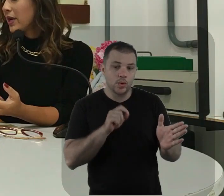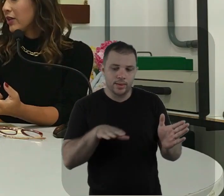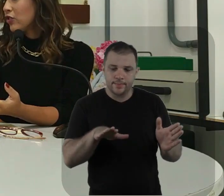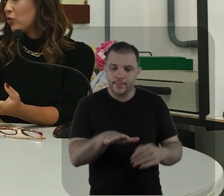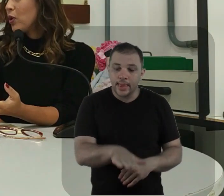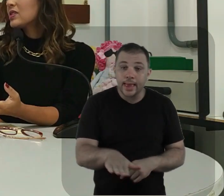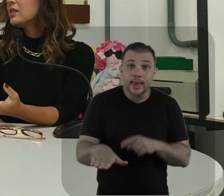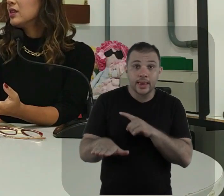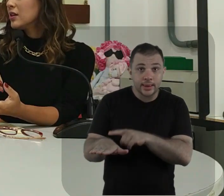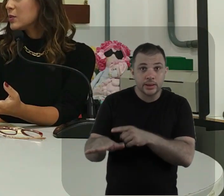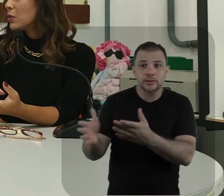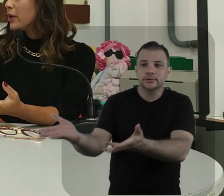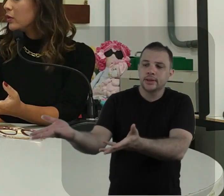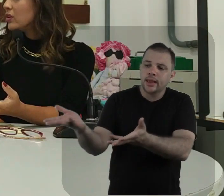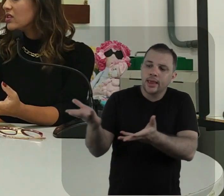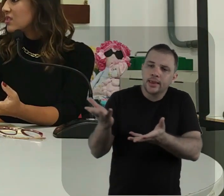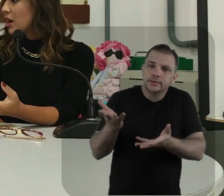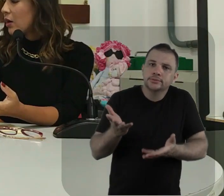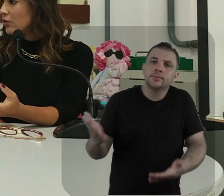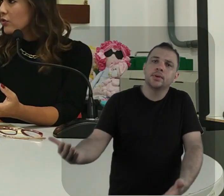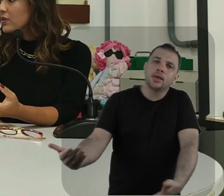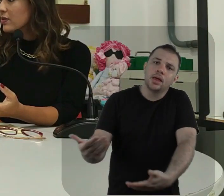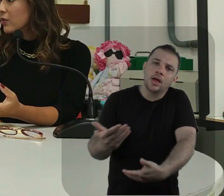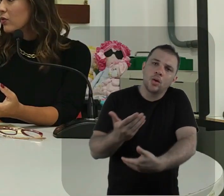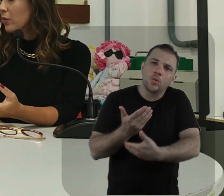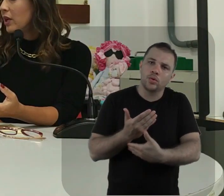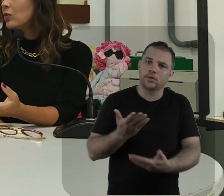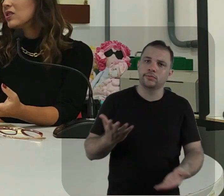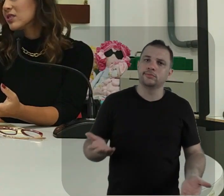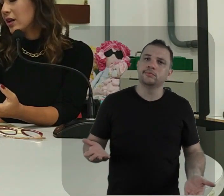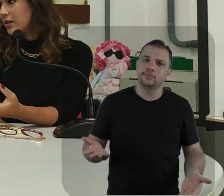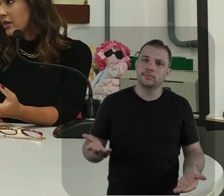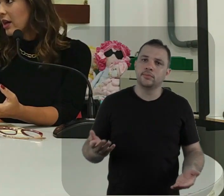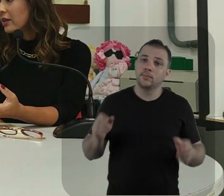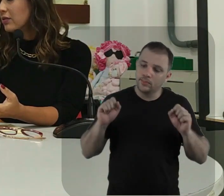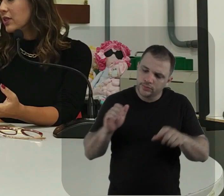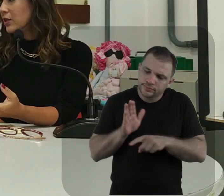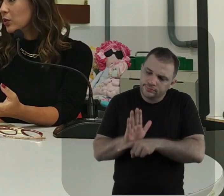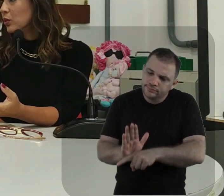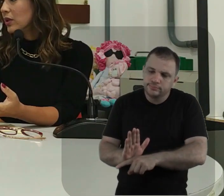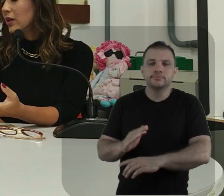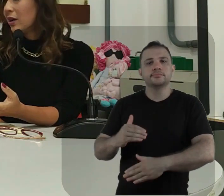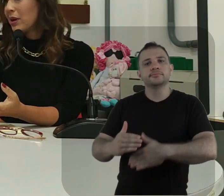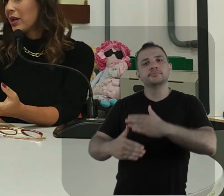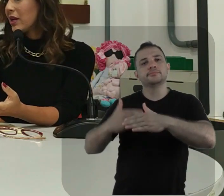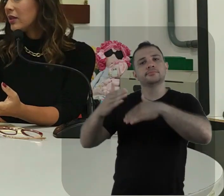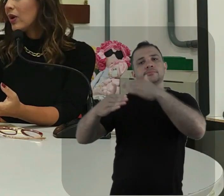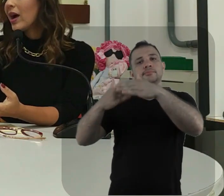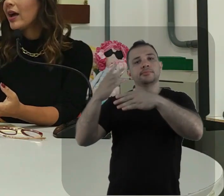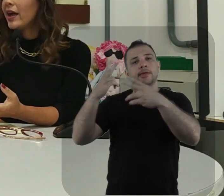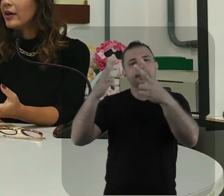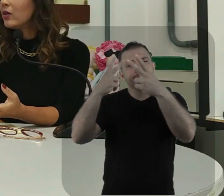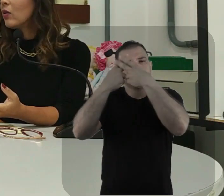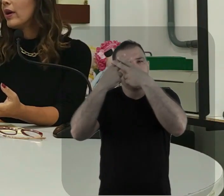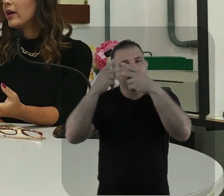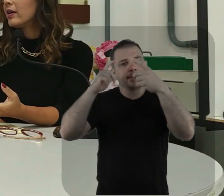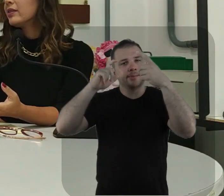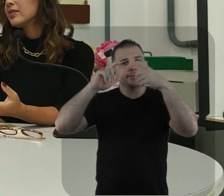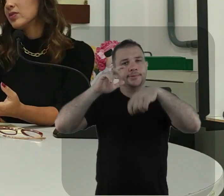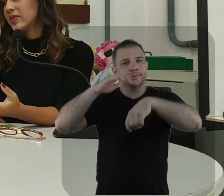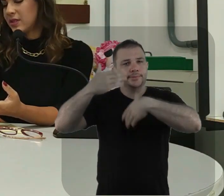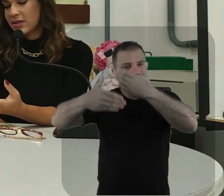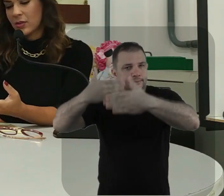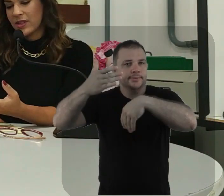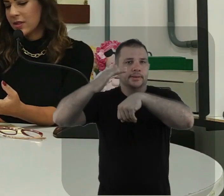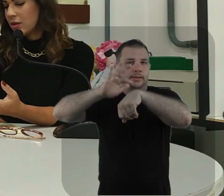criança para que a gente possa, nesse momento inicial de desenvolvimento, antes dela entrar na vida adulta, para que ela não carregue com